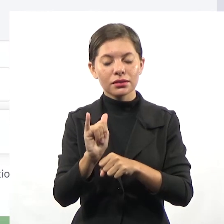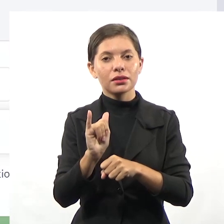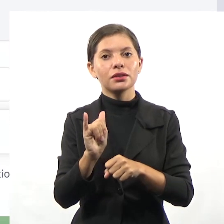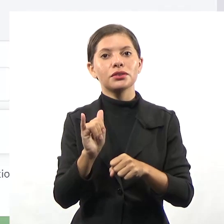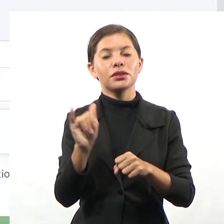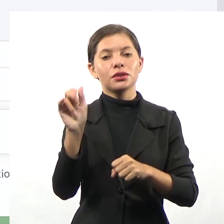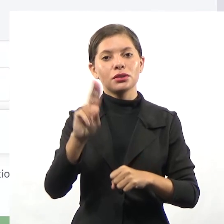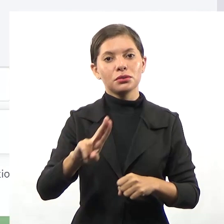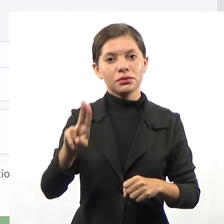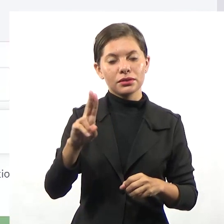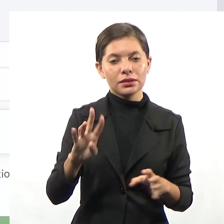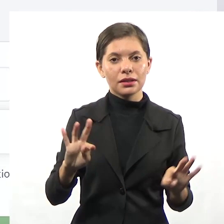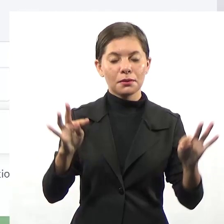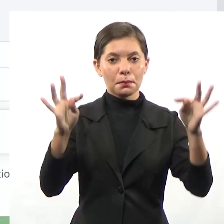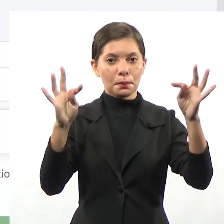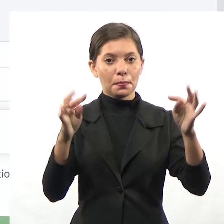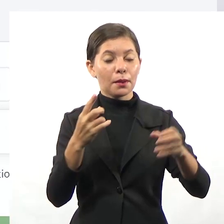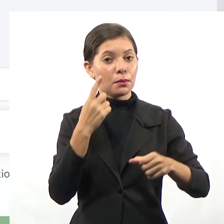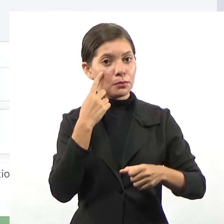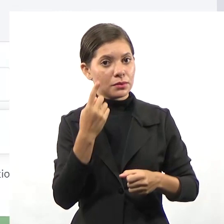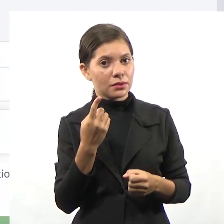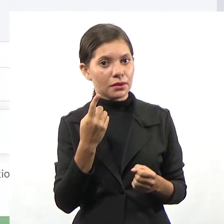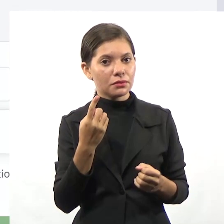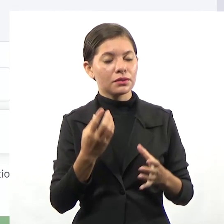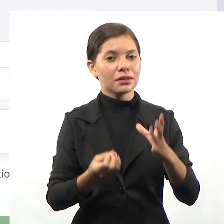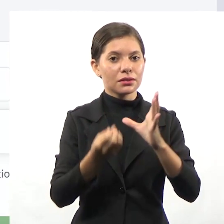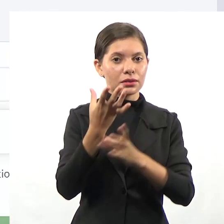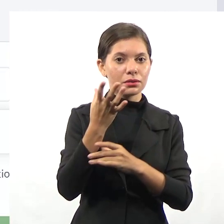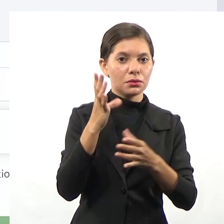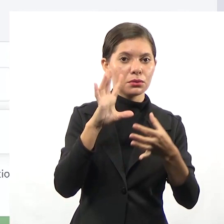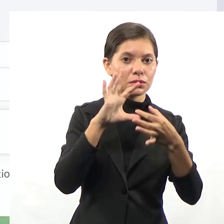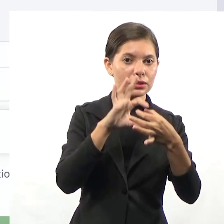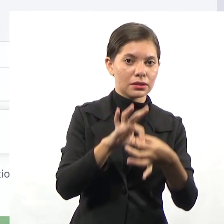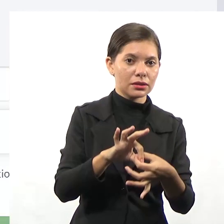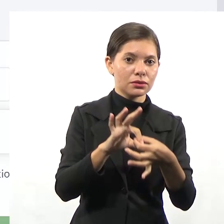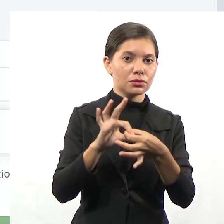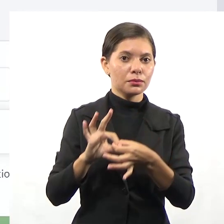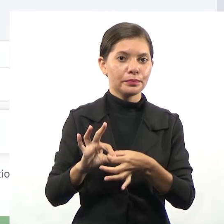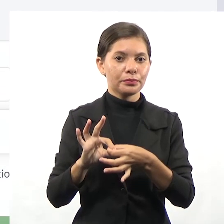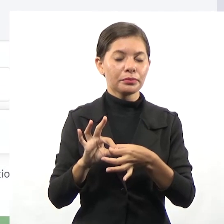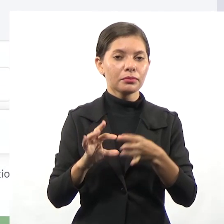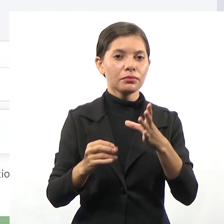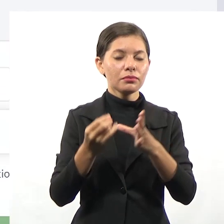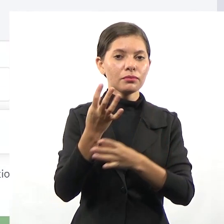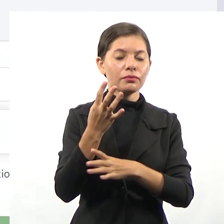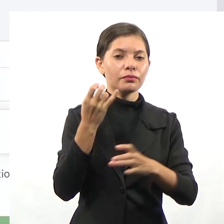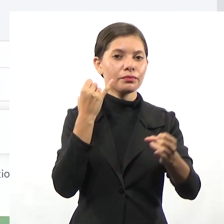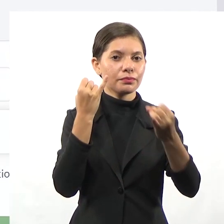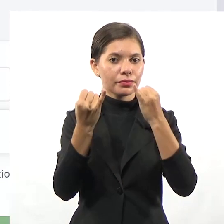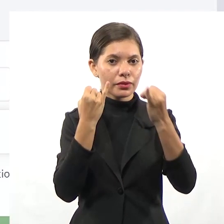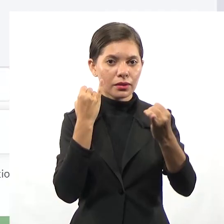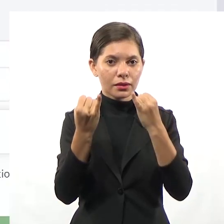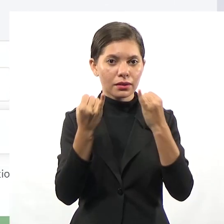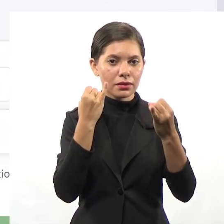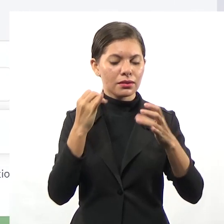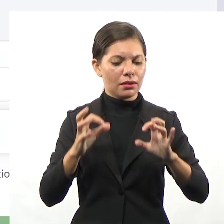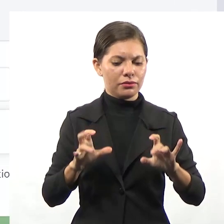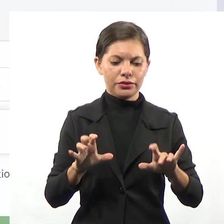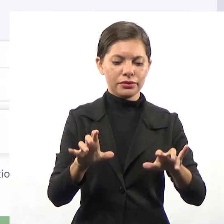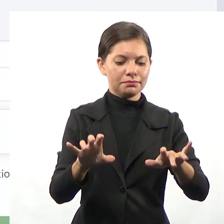observe que ele criou um contexto e produziu informações acerca daquele contexto. E ele está digitando essas